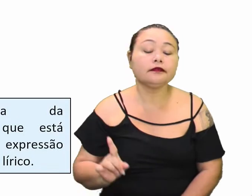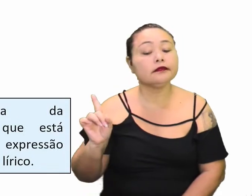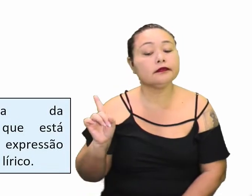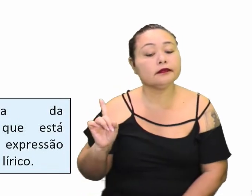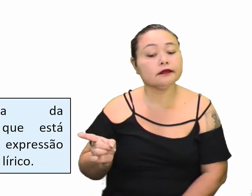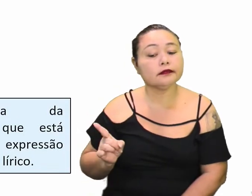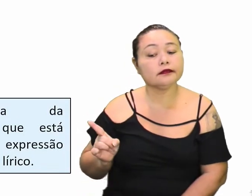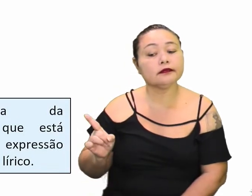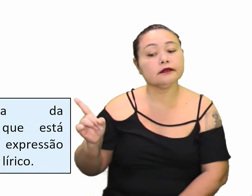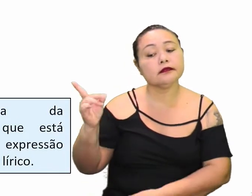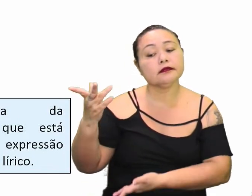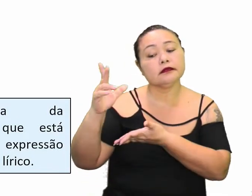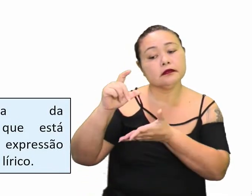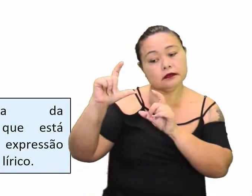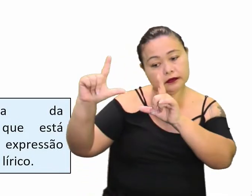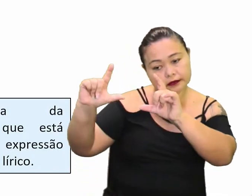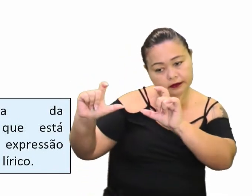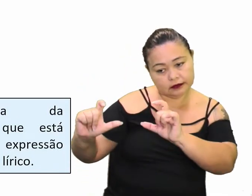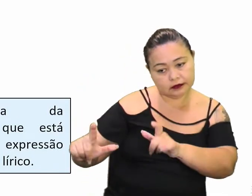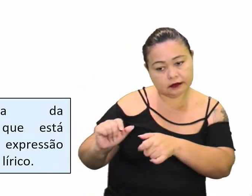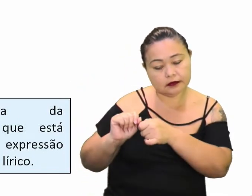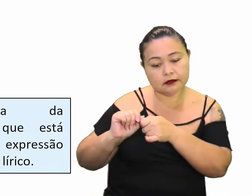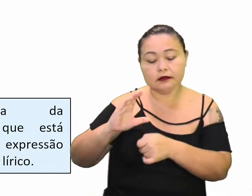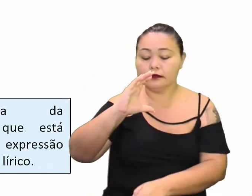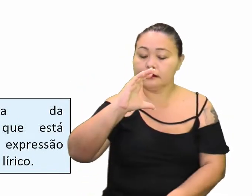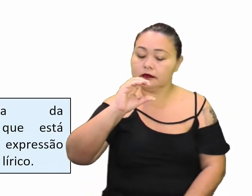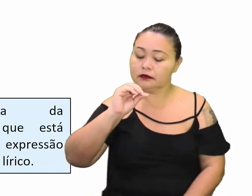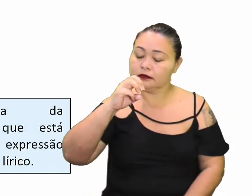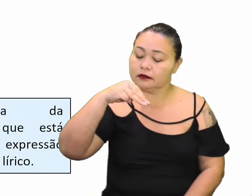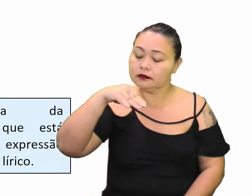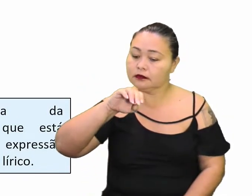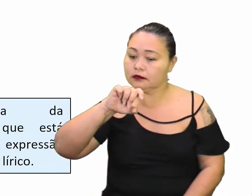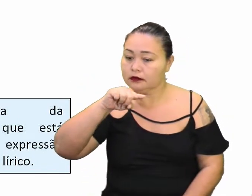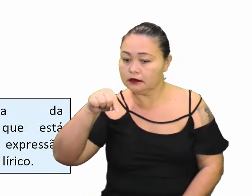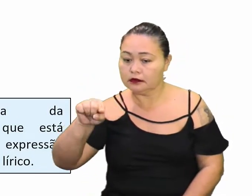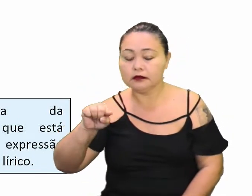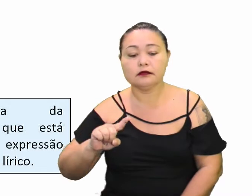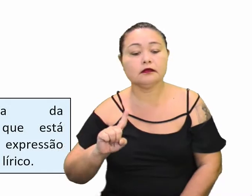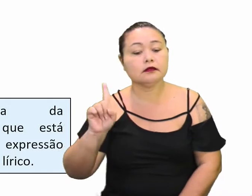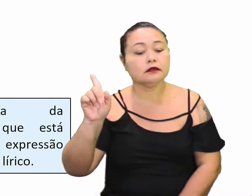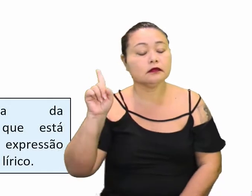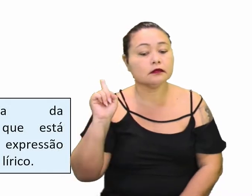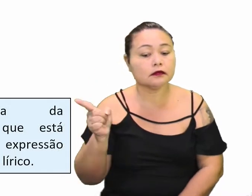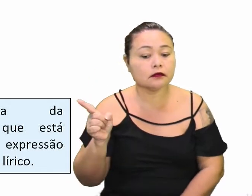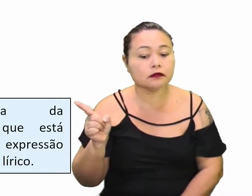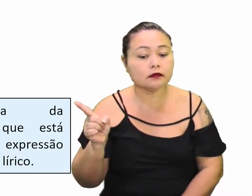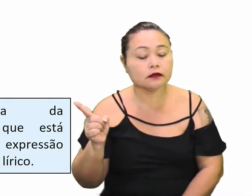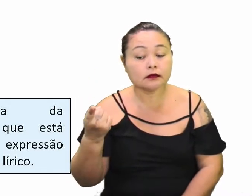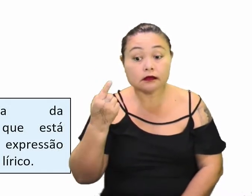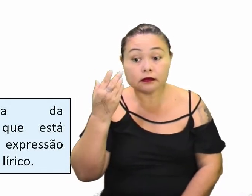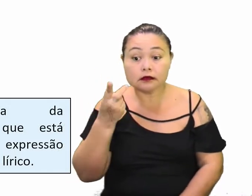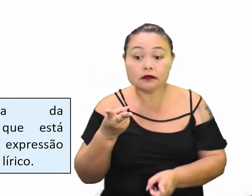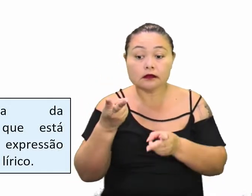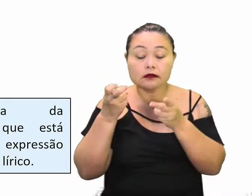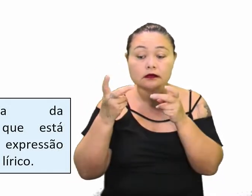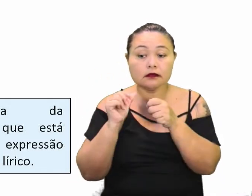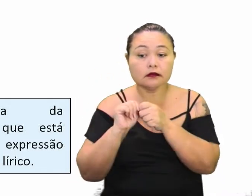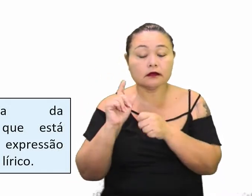Devagarinho, calma, amadinho, que eu vou aprender. Tá certo? Então, a nossa aula de hoje é aula